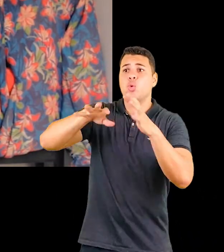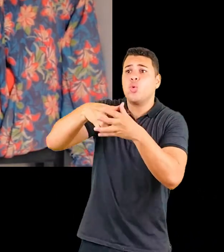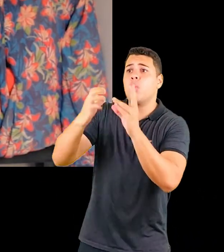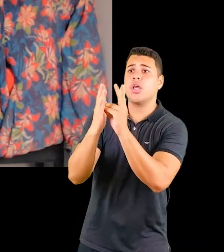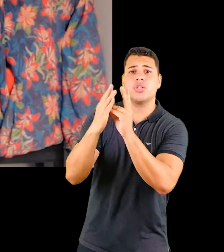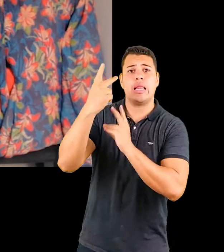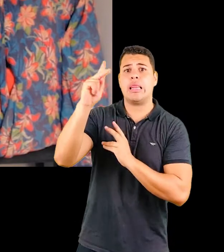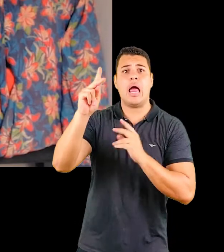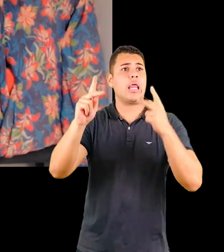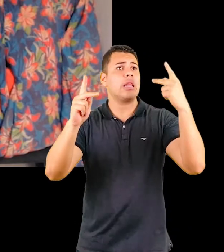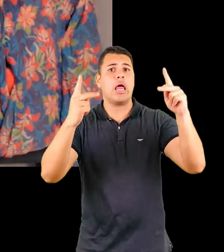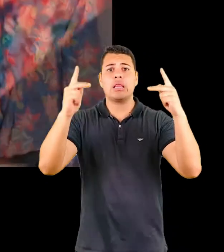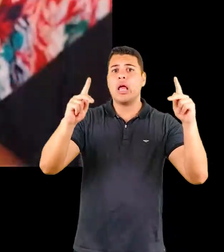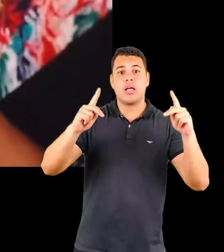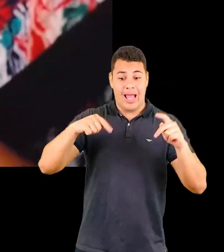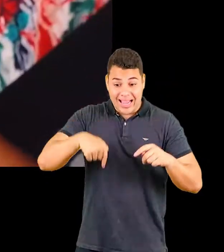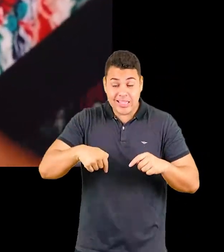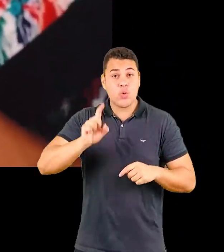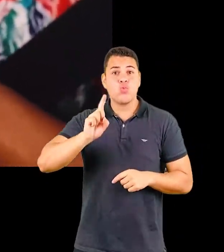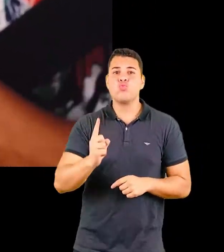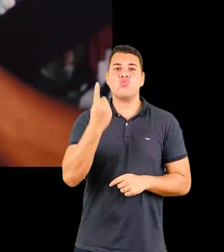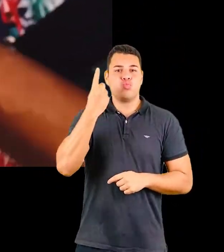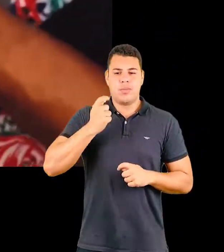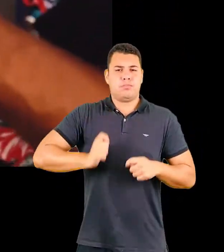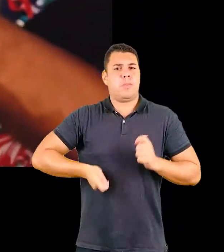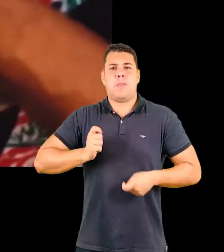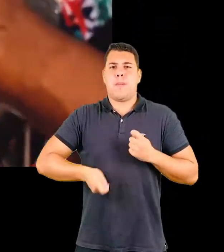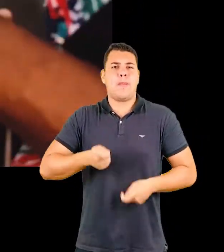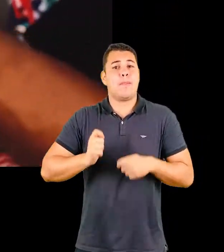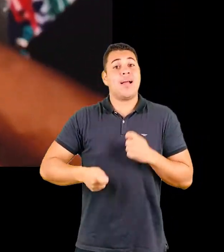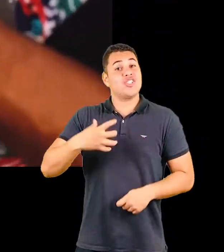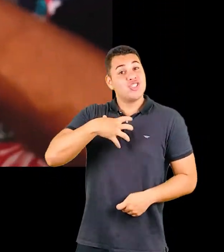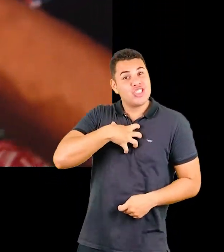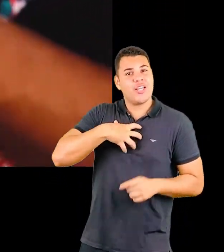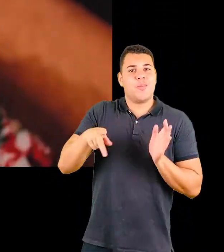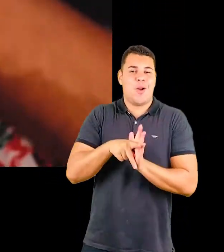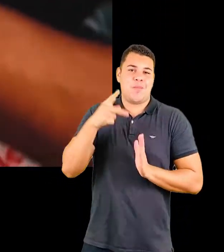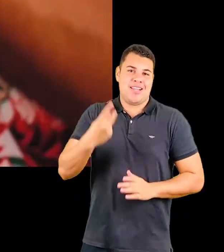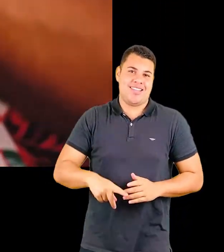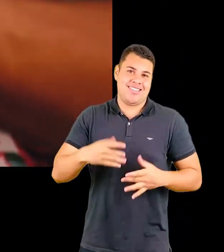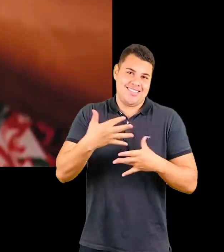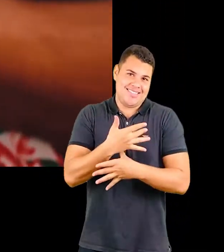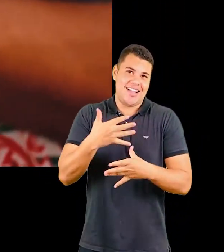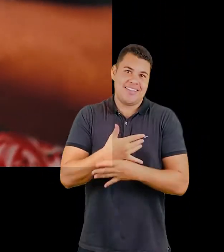só tem essa batida aqui. Imagens de mãos pretas tocando um tambor.